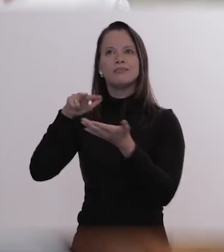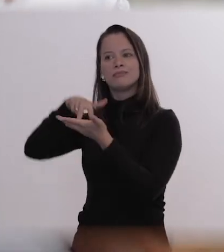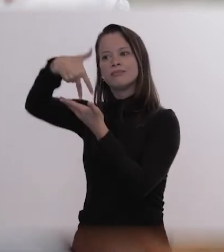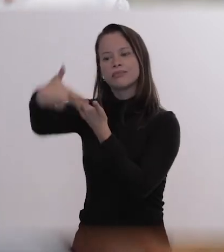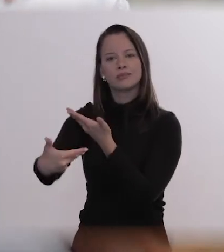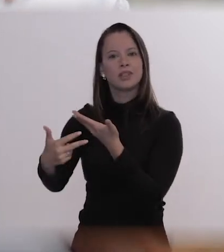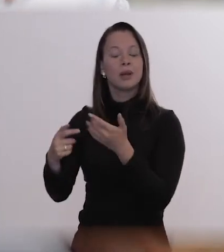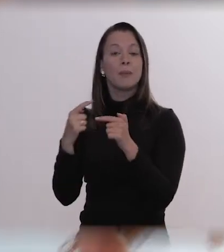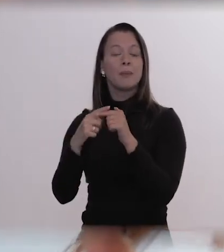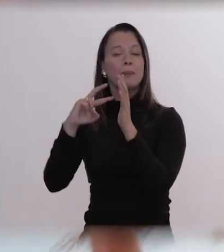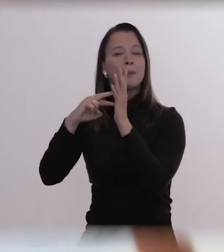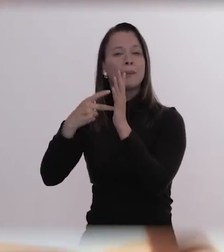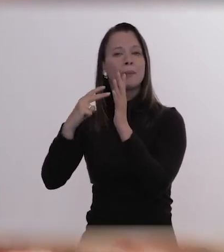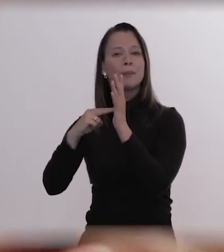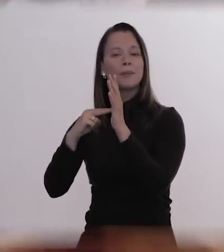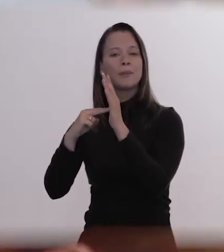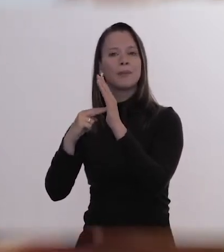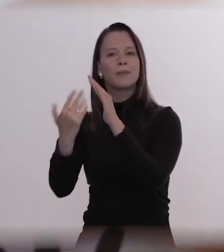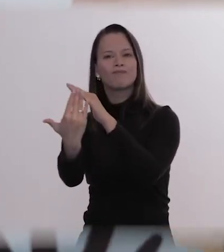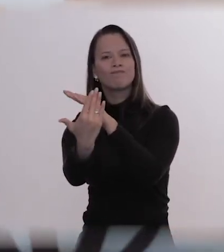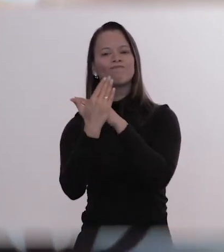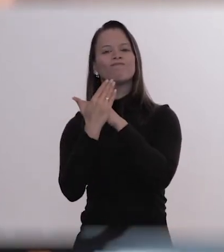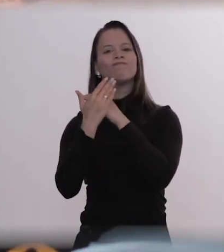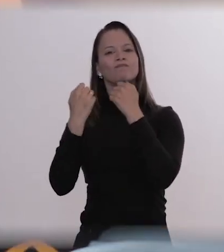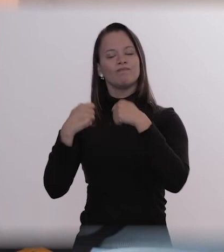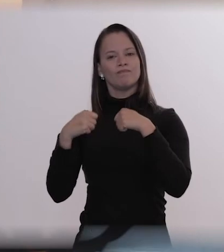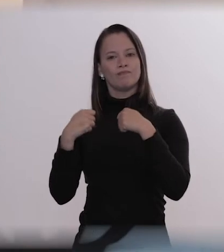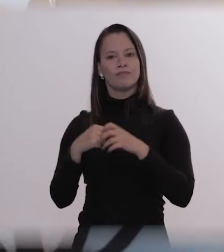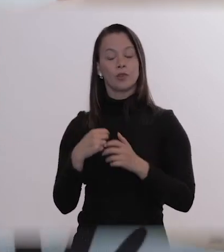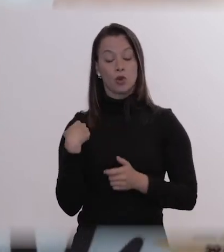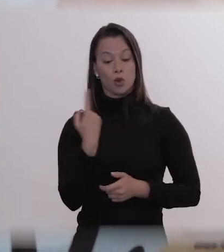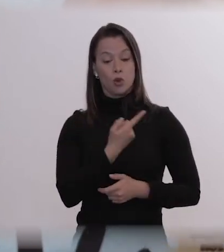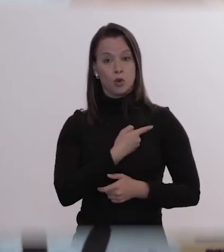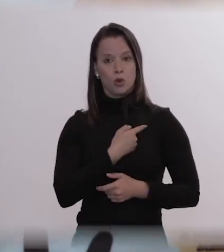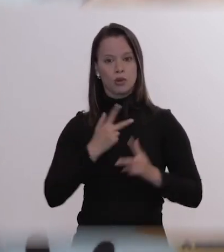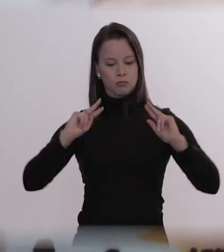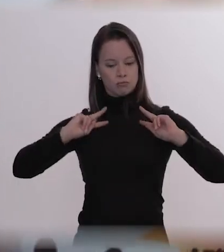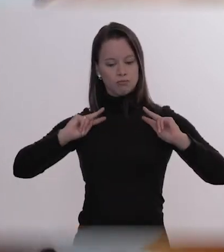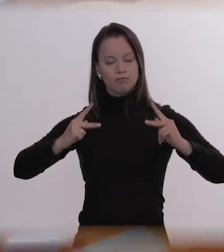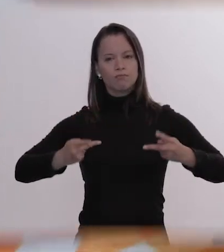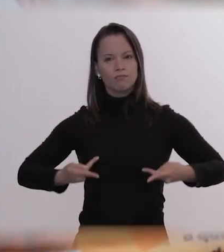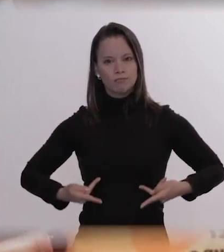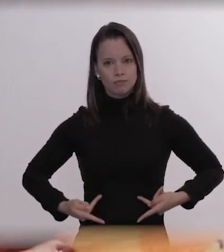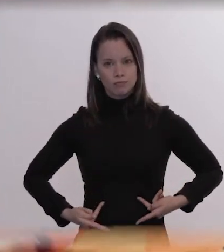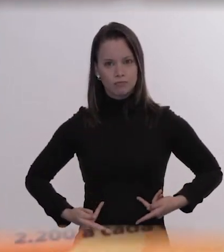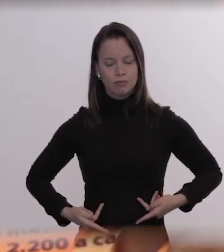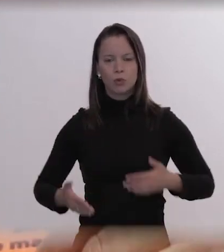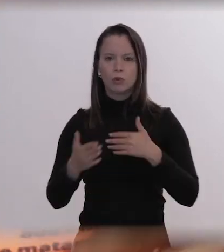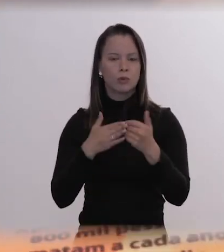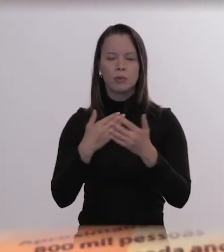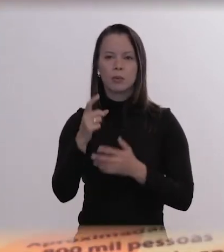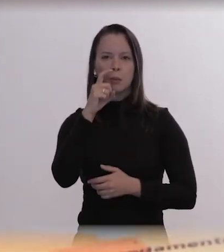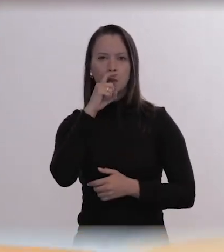pedindo ajuda. Então, cabe a nós, seres humanos, independente de pai,